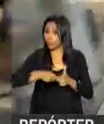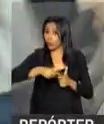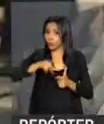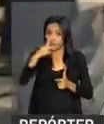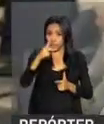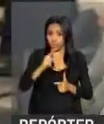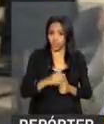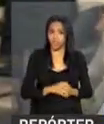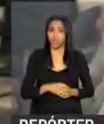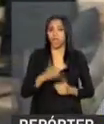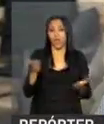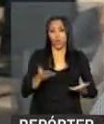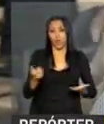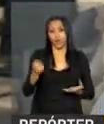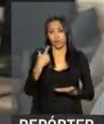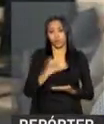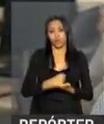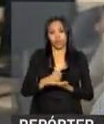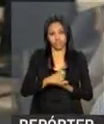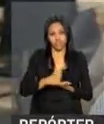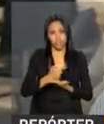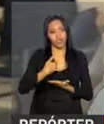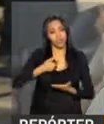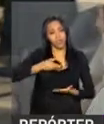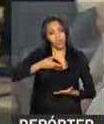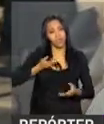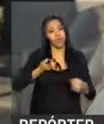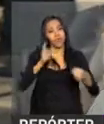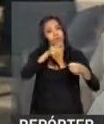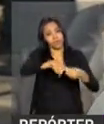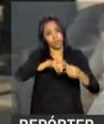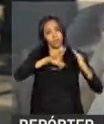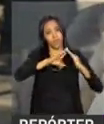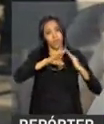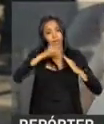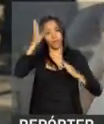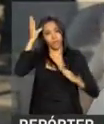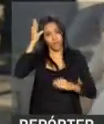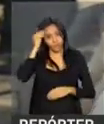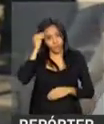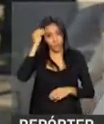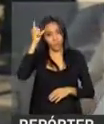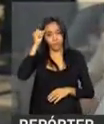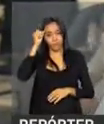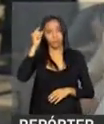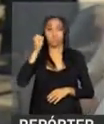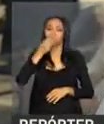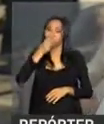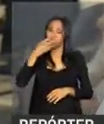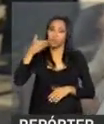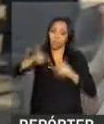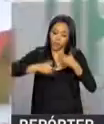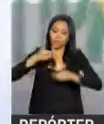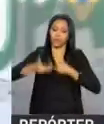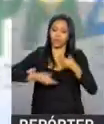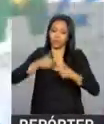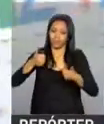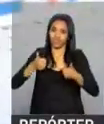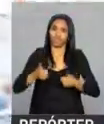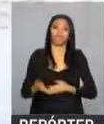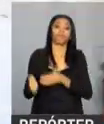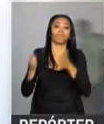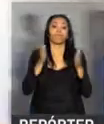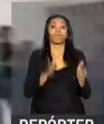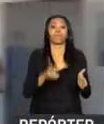saúde. Estou saindo com medicamento, estou indo para casa, e tranquilo. Fui bem atendido, graças a Deus, eu não tenho que falar, fui bem atendido. O